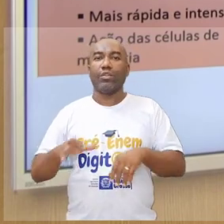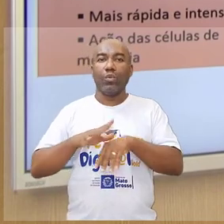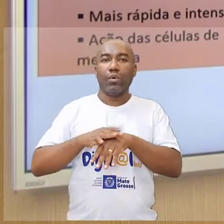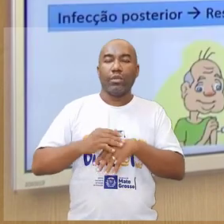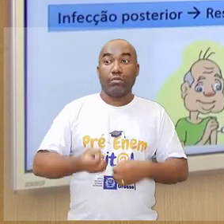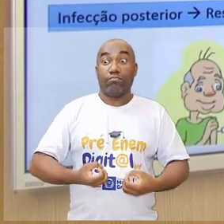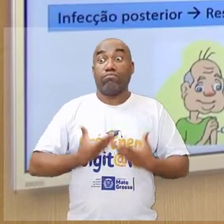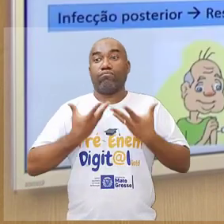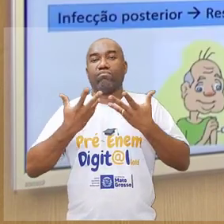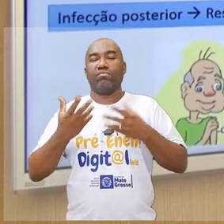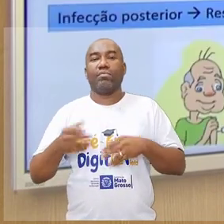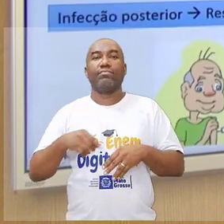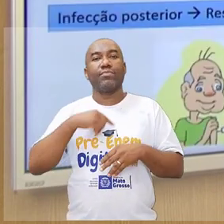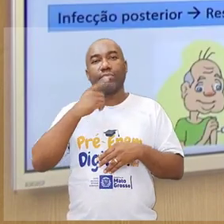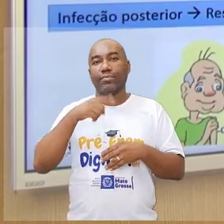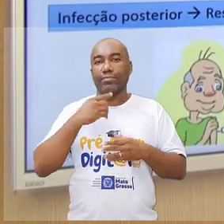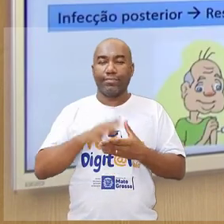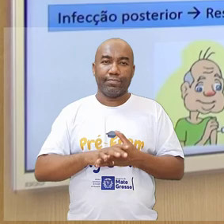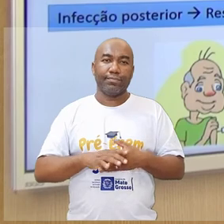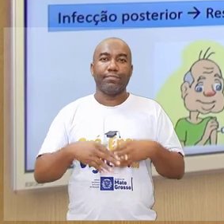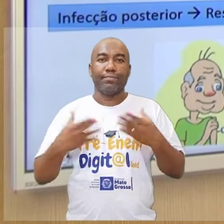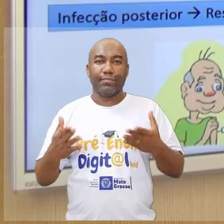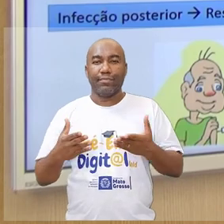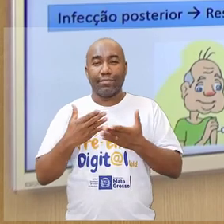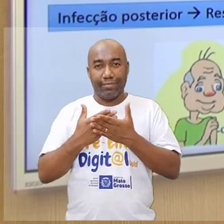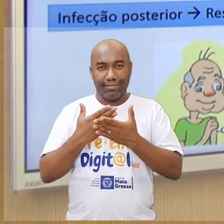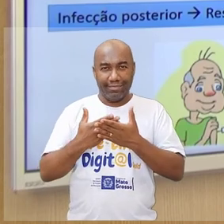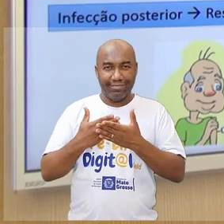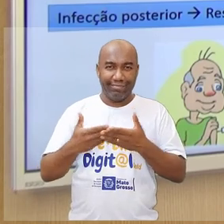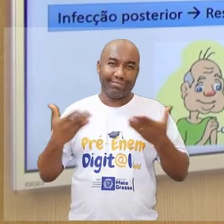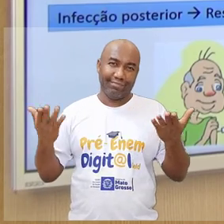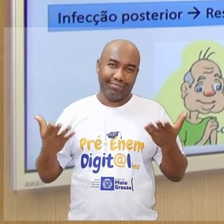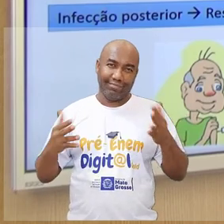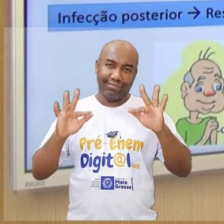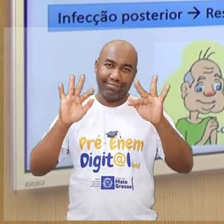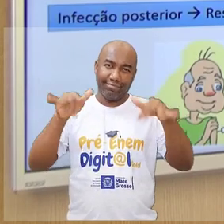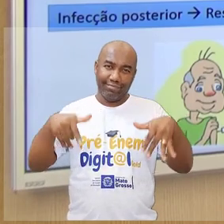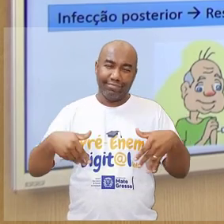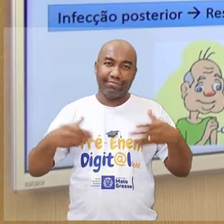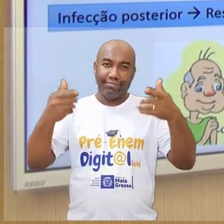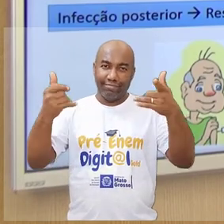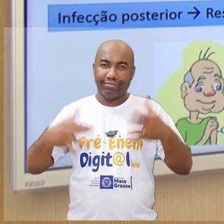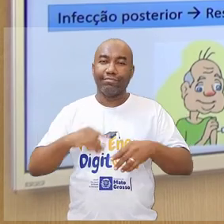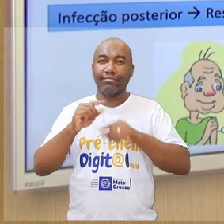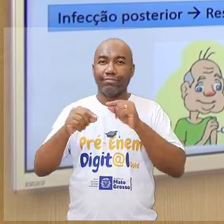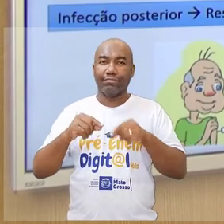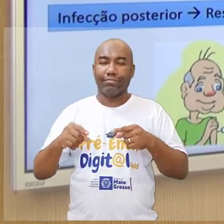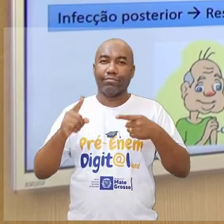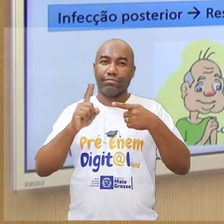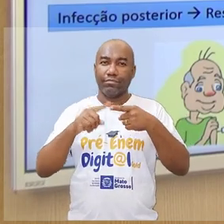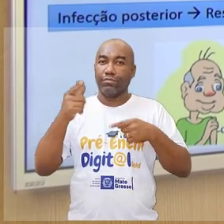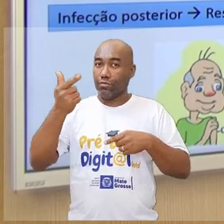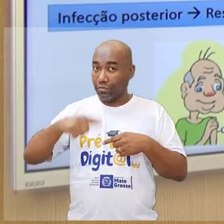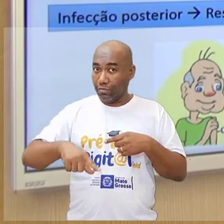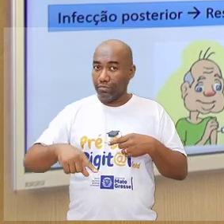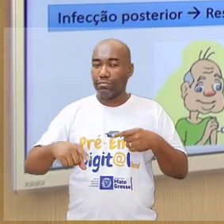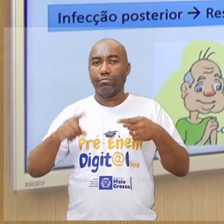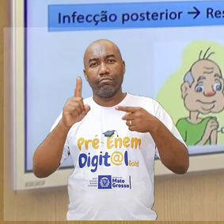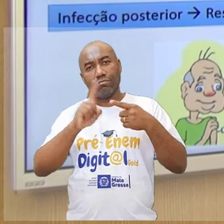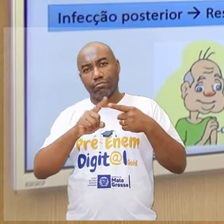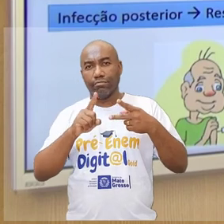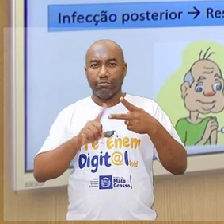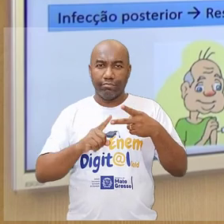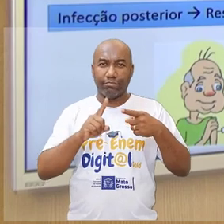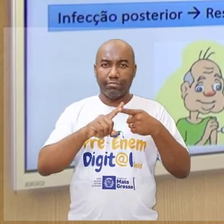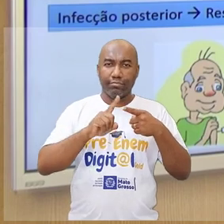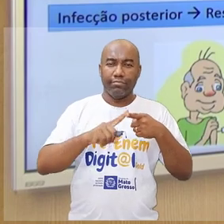bem? Para encerrarmos, uma diferença da vacina para o soro para a gente poder fechar